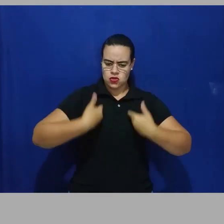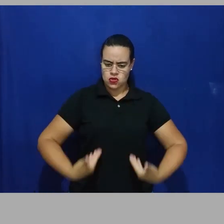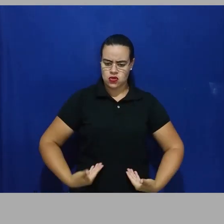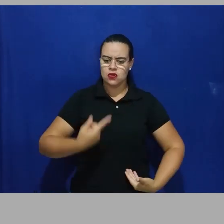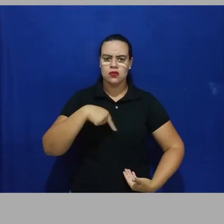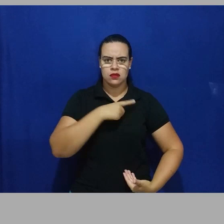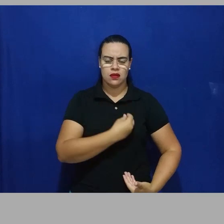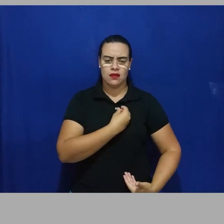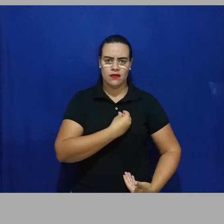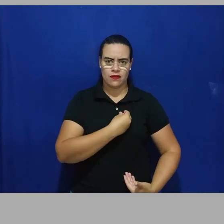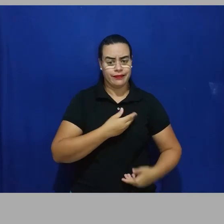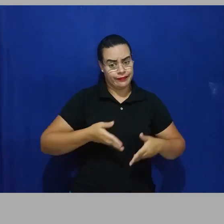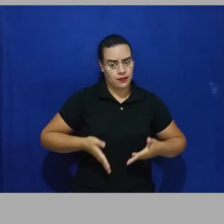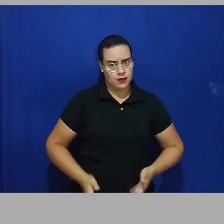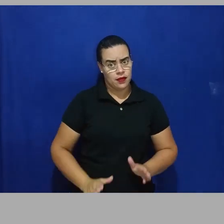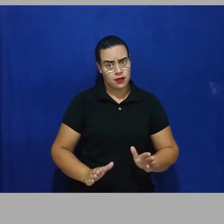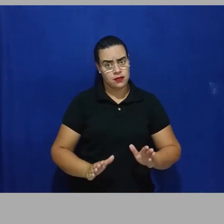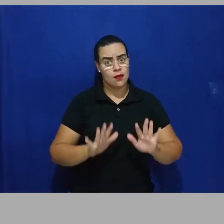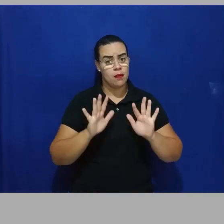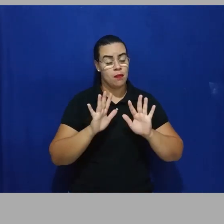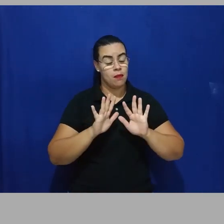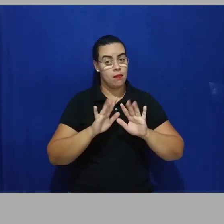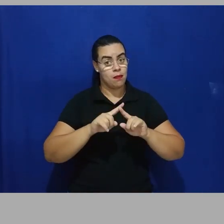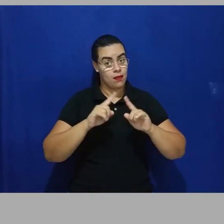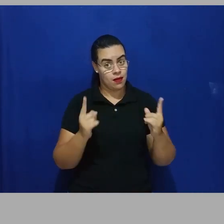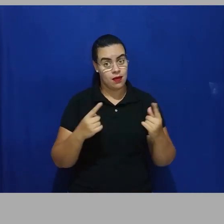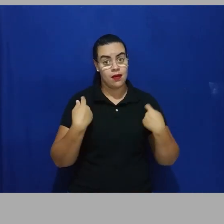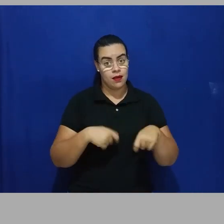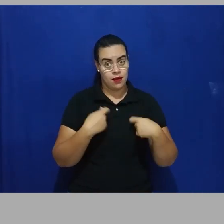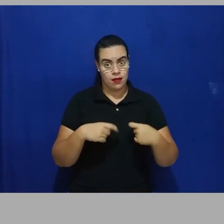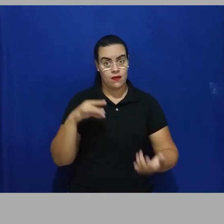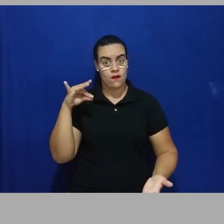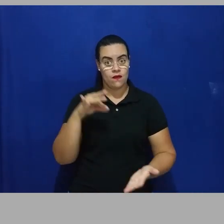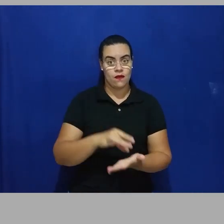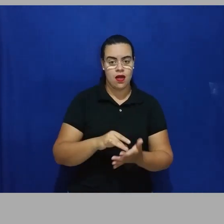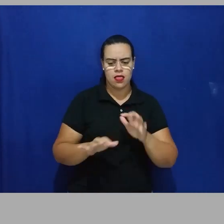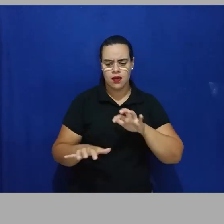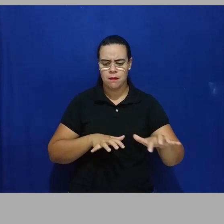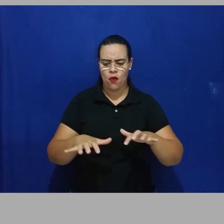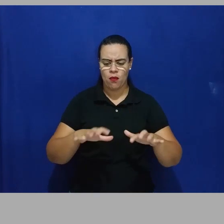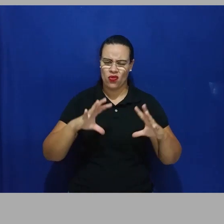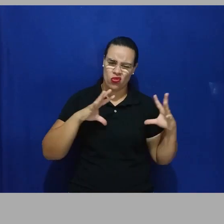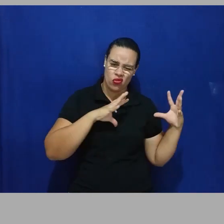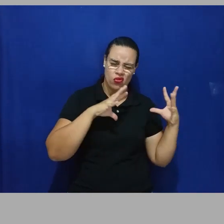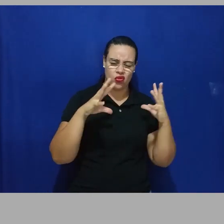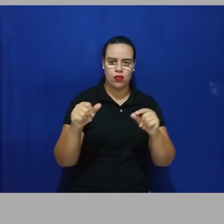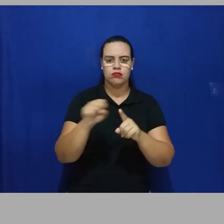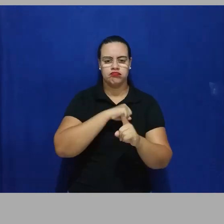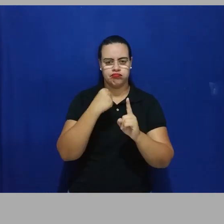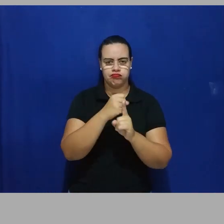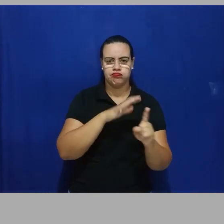condição biológica que nos é imposta, mas precisamos, de fato, movimentar toda a